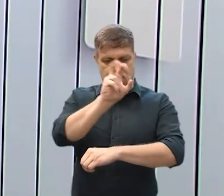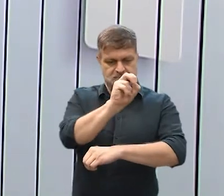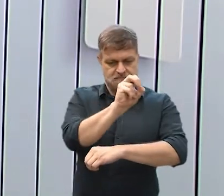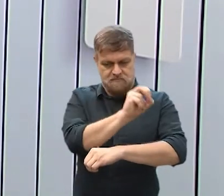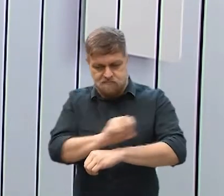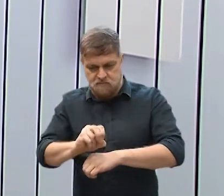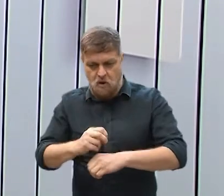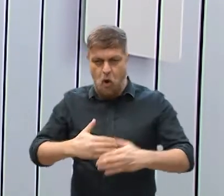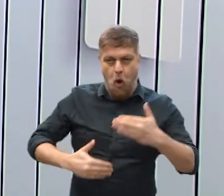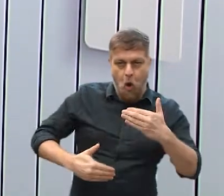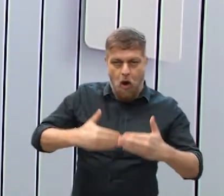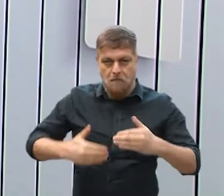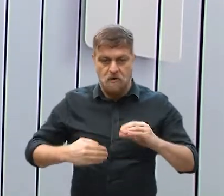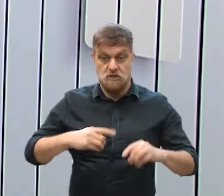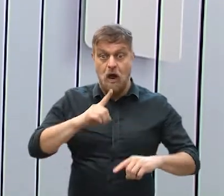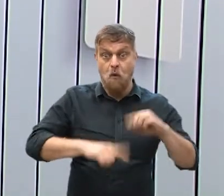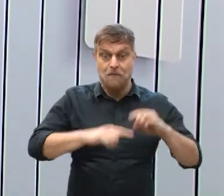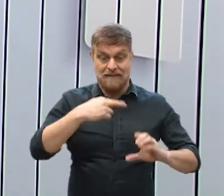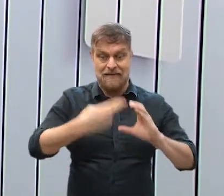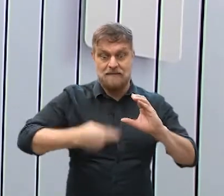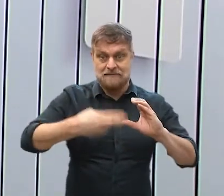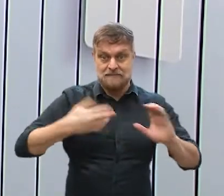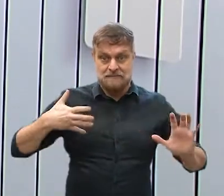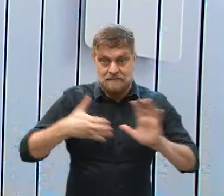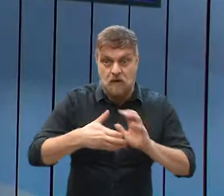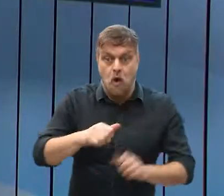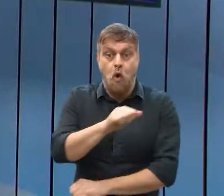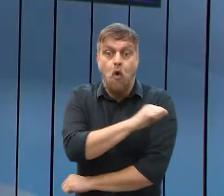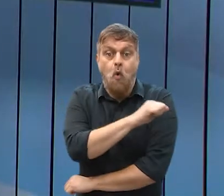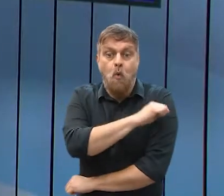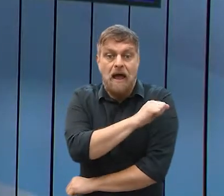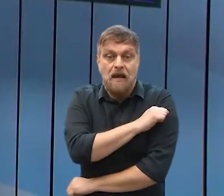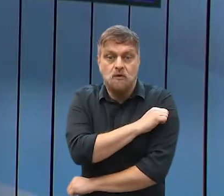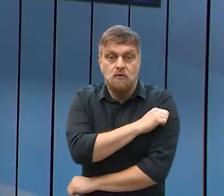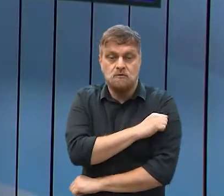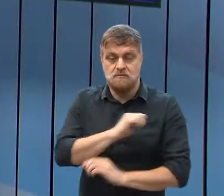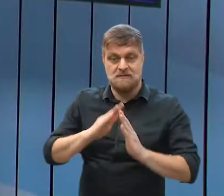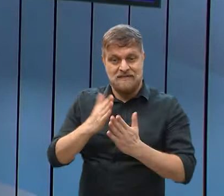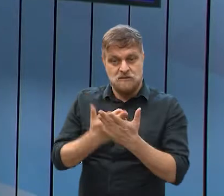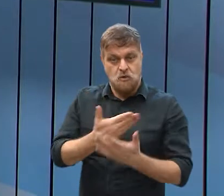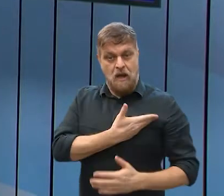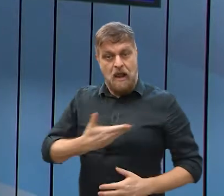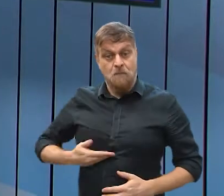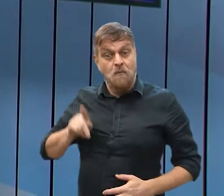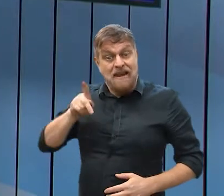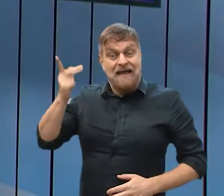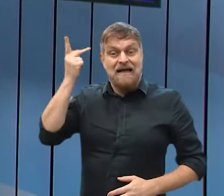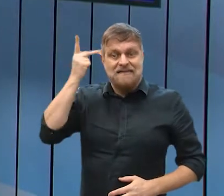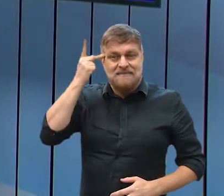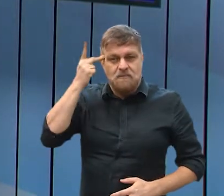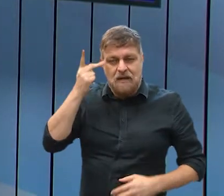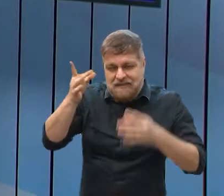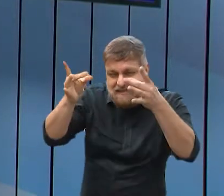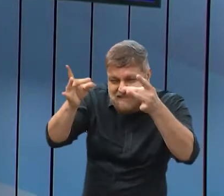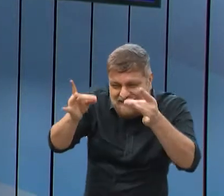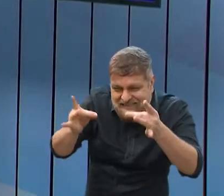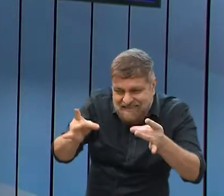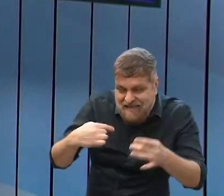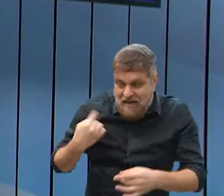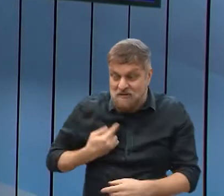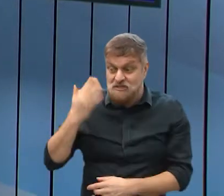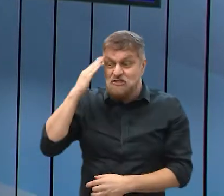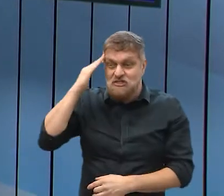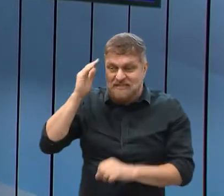com alunos da Educação Pública de São Paulo. Então, você já falou um pouquinho a respeito disso. Gostaria que você explicasse um pouco